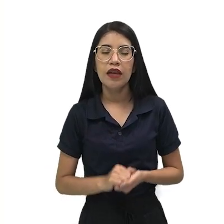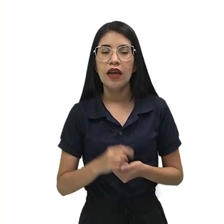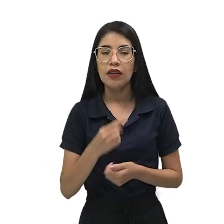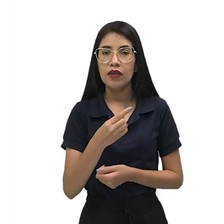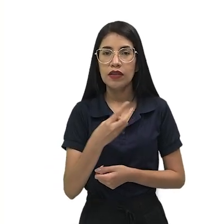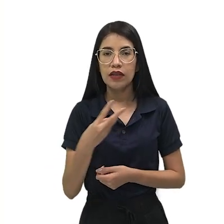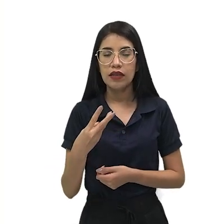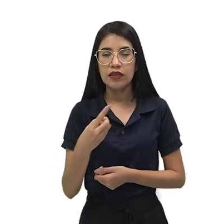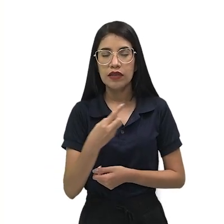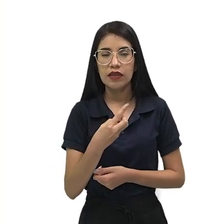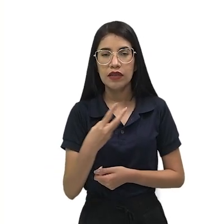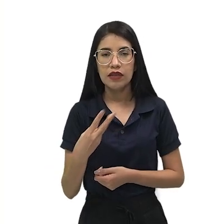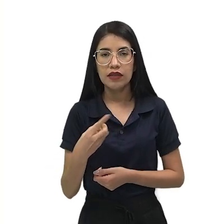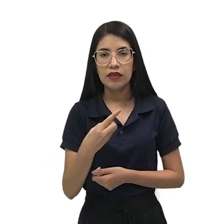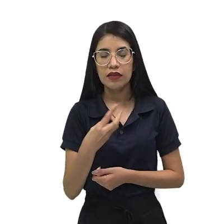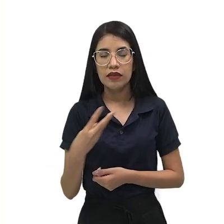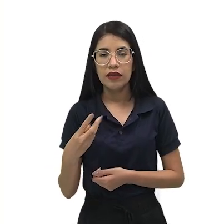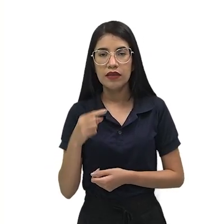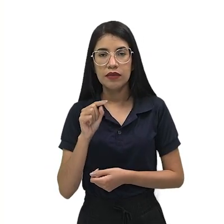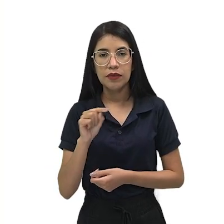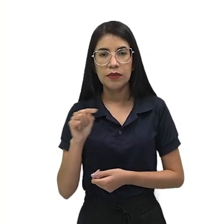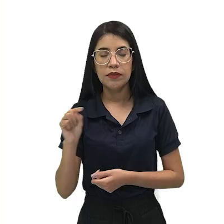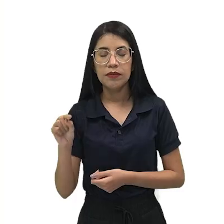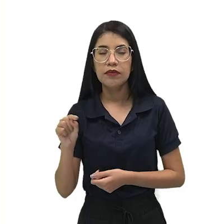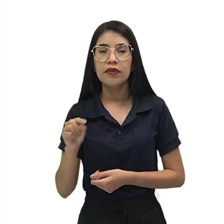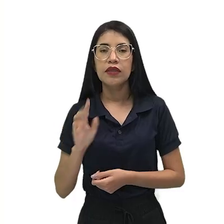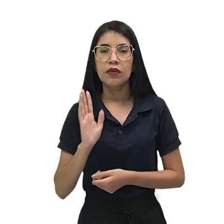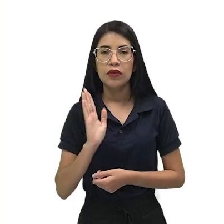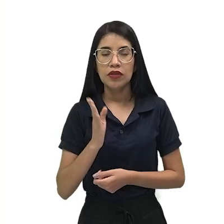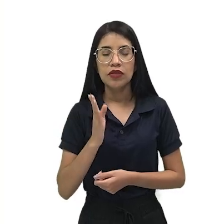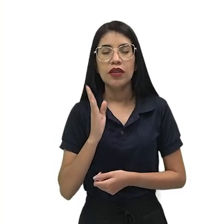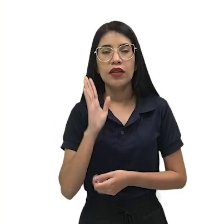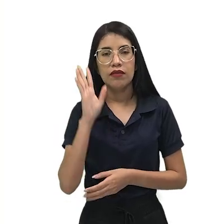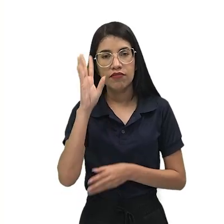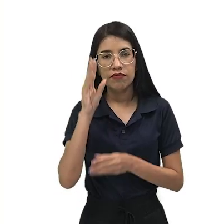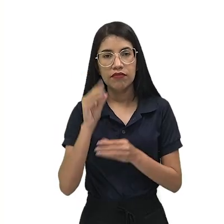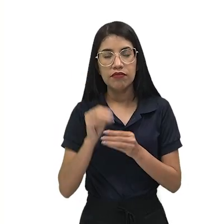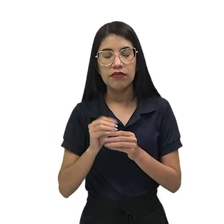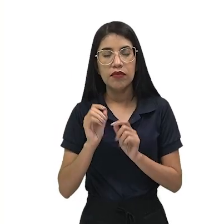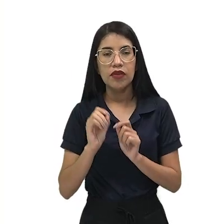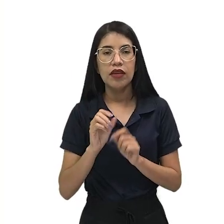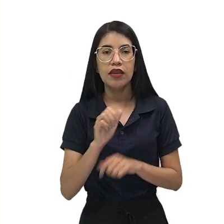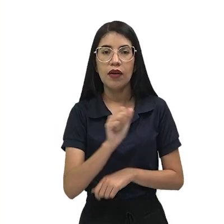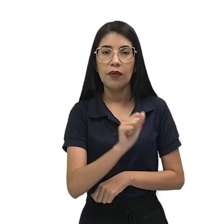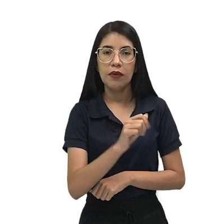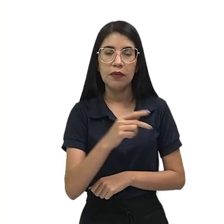13, 13, 13. Então eu já sei que esse cara aqui é o